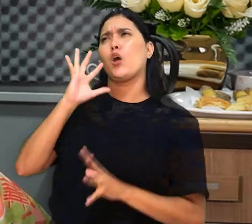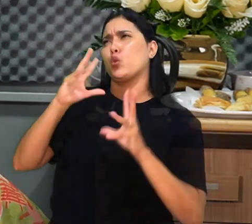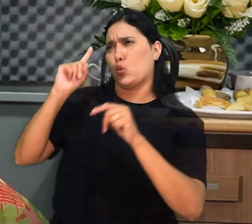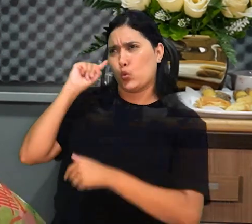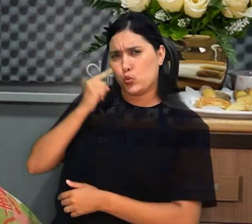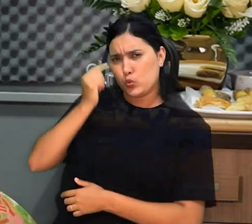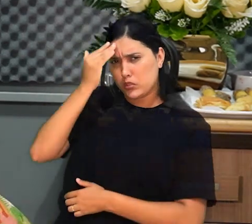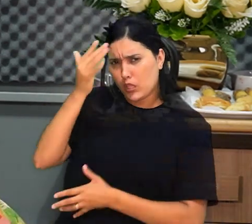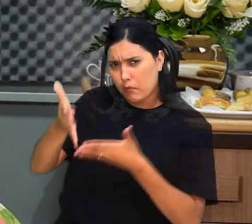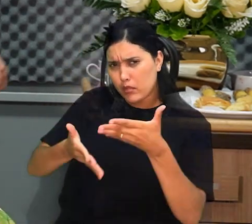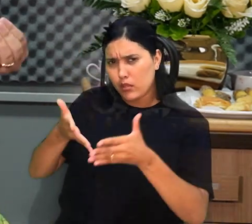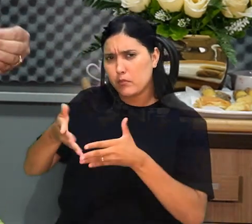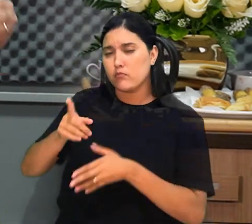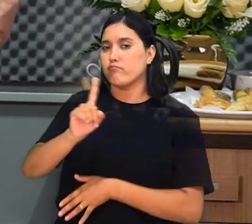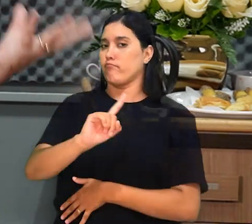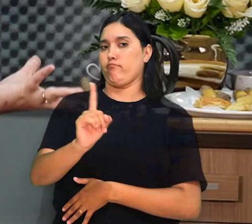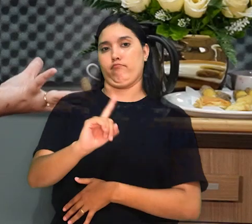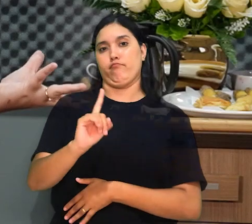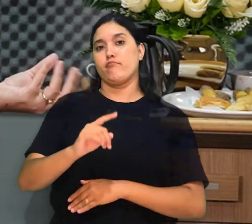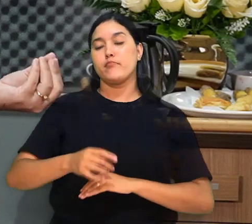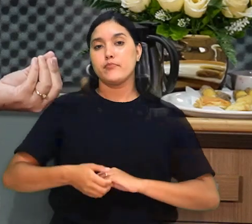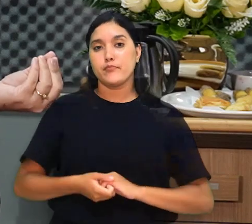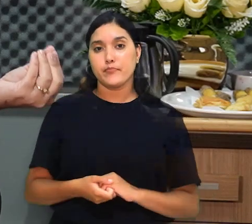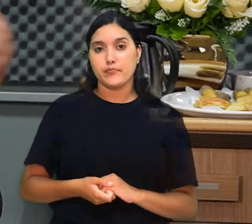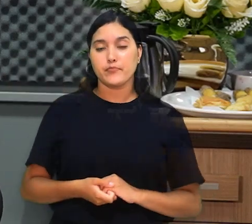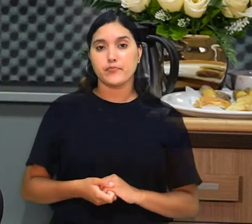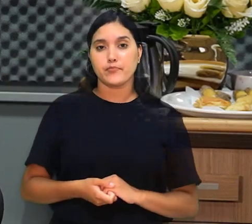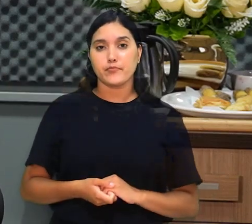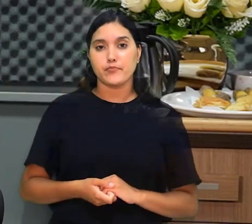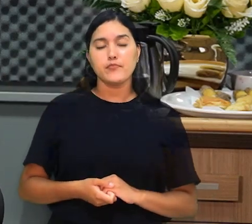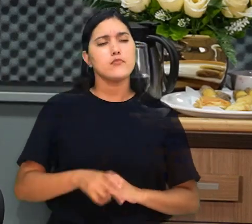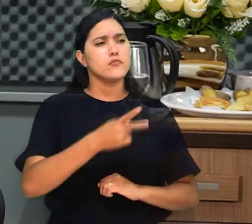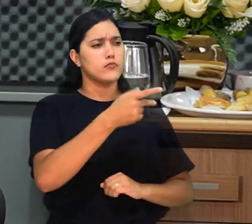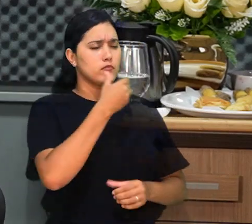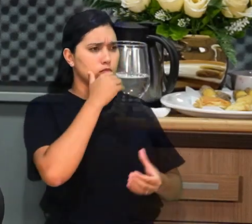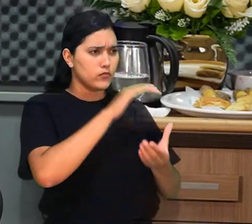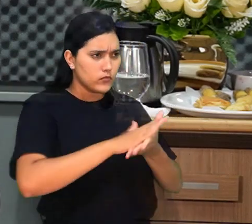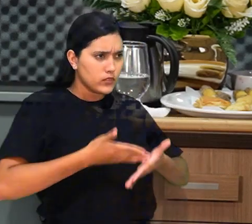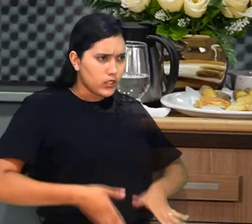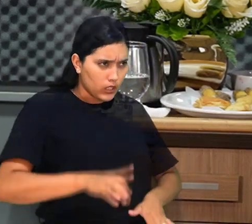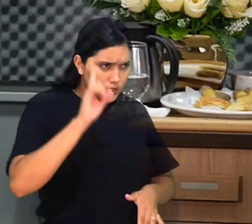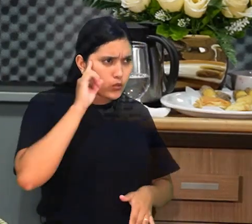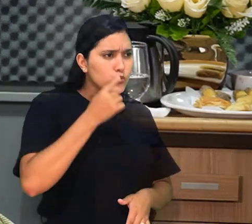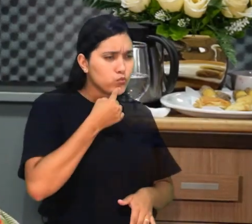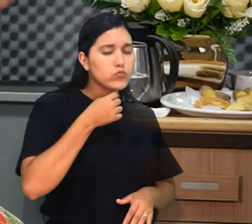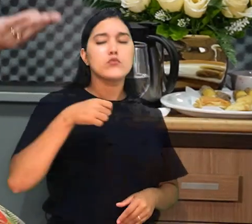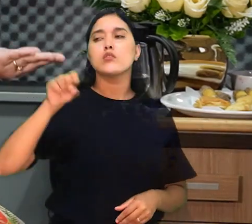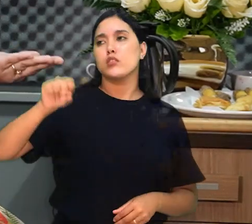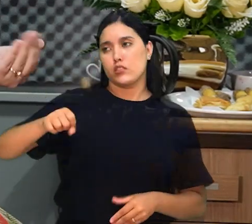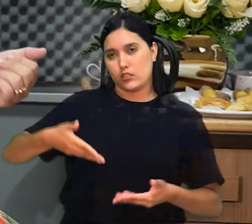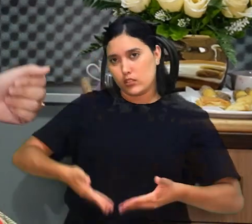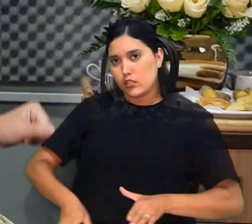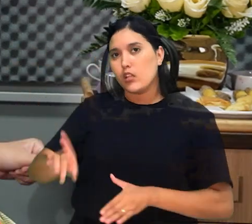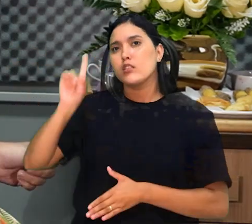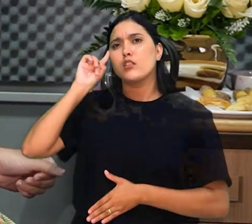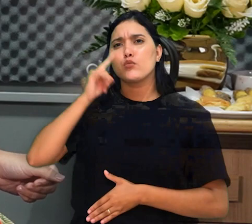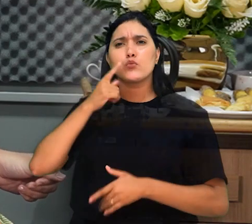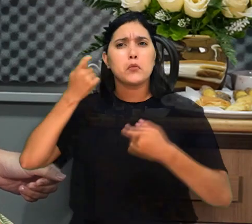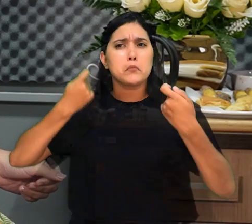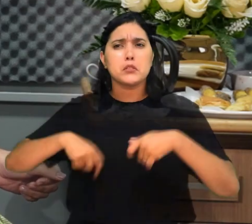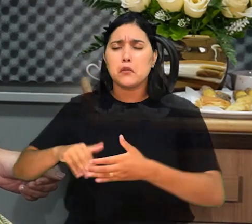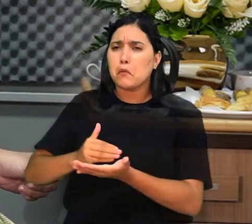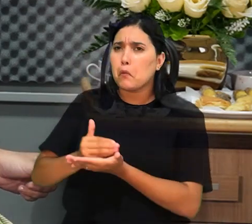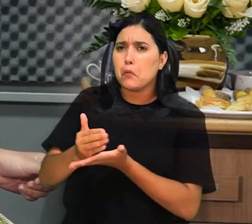ter um meio de comunicação. Não é necessariamente só Libras. Porque todo surdo sabe Libras? Não. Tem alguns que não têm acesso. Também o seu